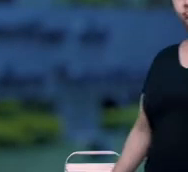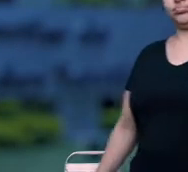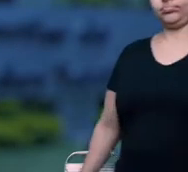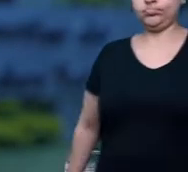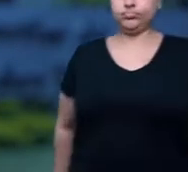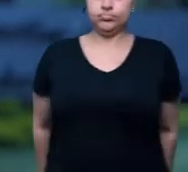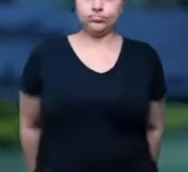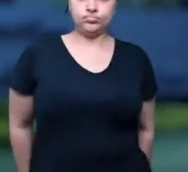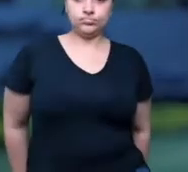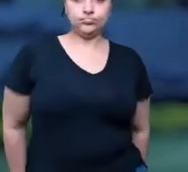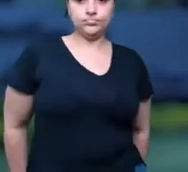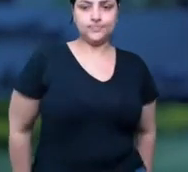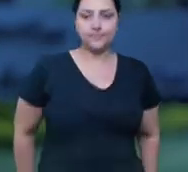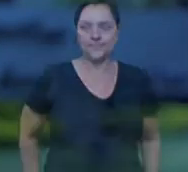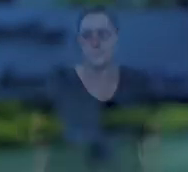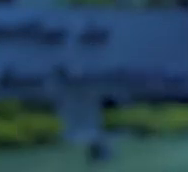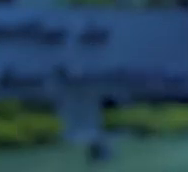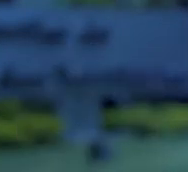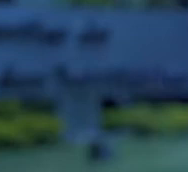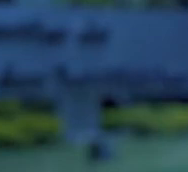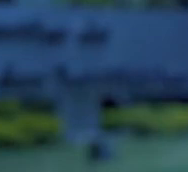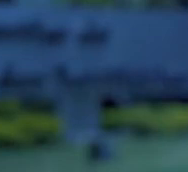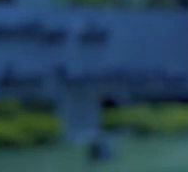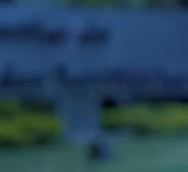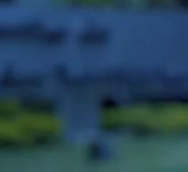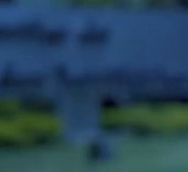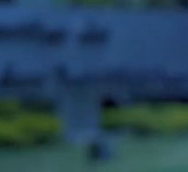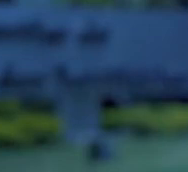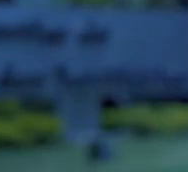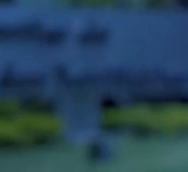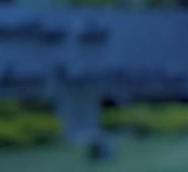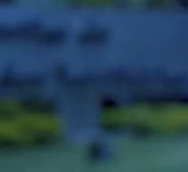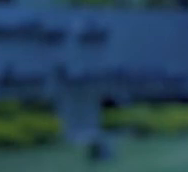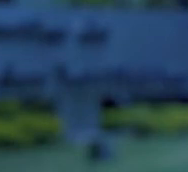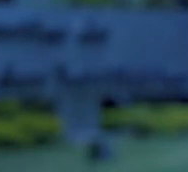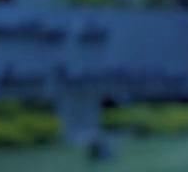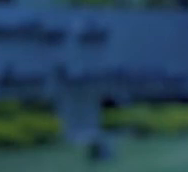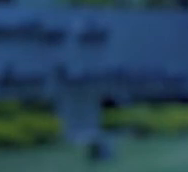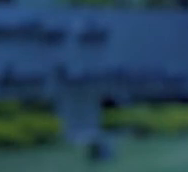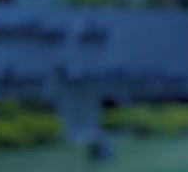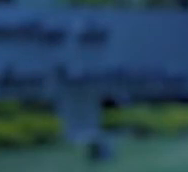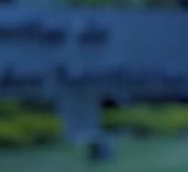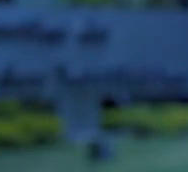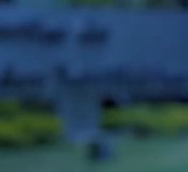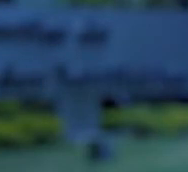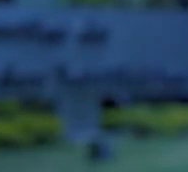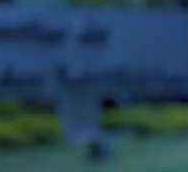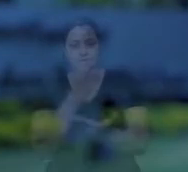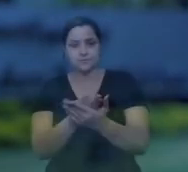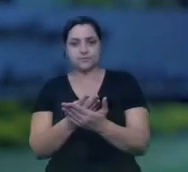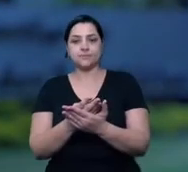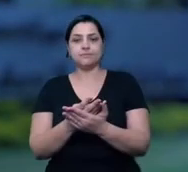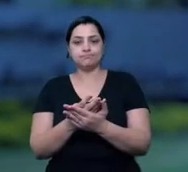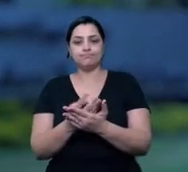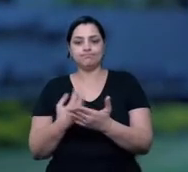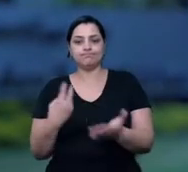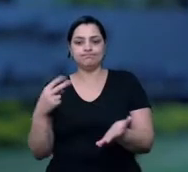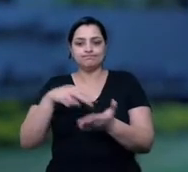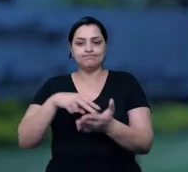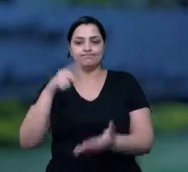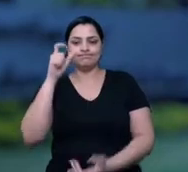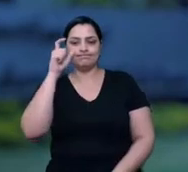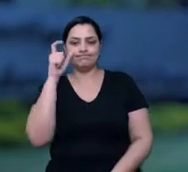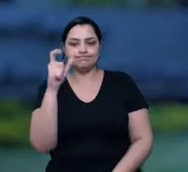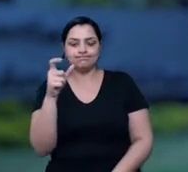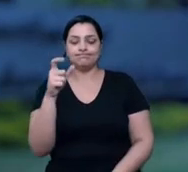minha exposição sem precisar vir em Brasília. Então, assim, eu acredito que veio para ficar e é uma coisa interessantíssima, né? Desde que a gente não